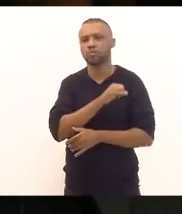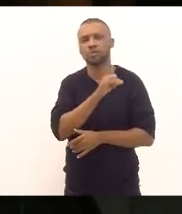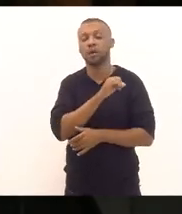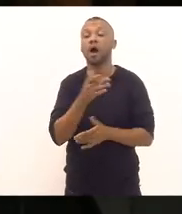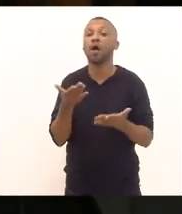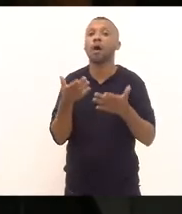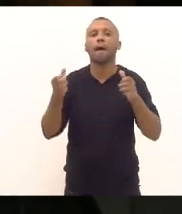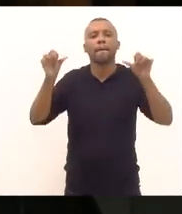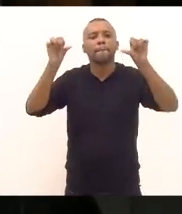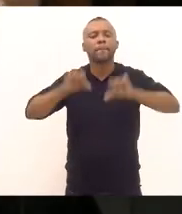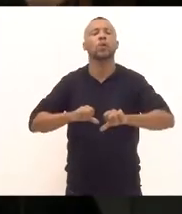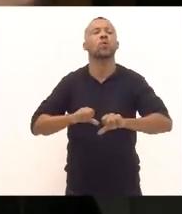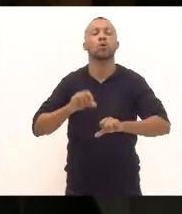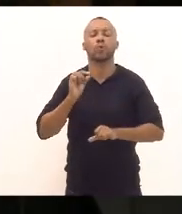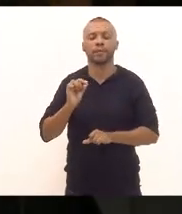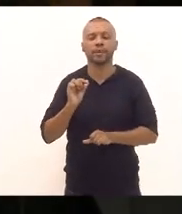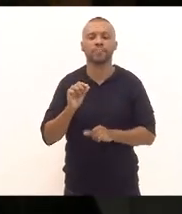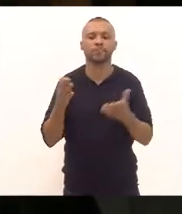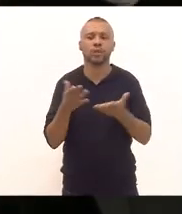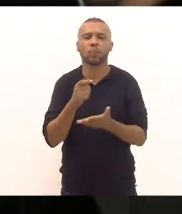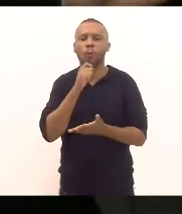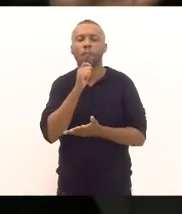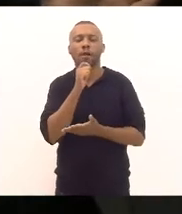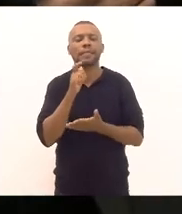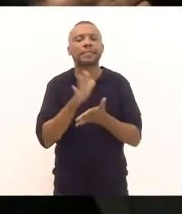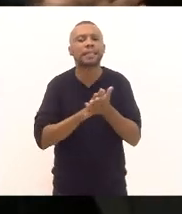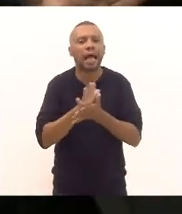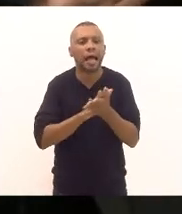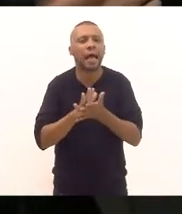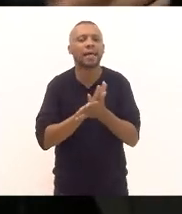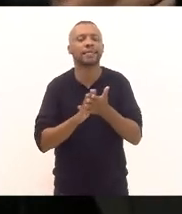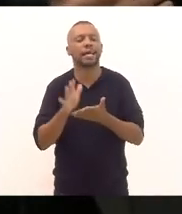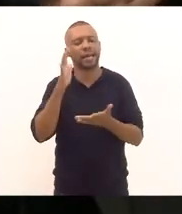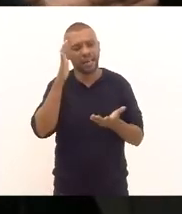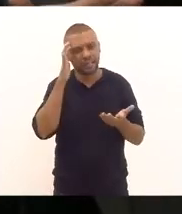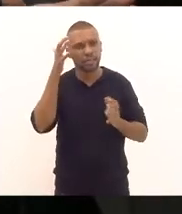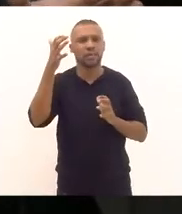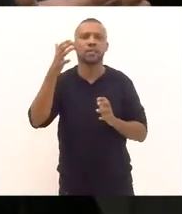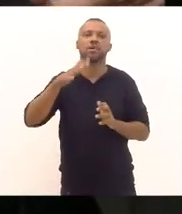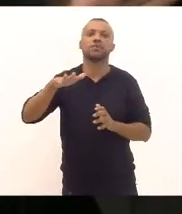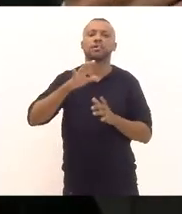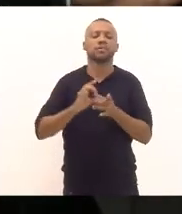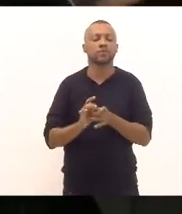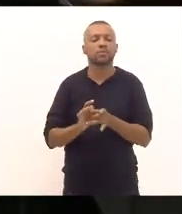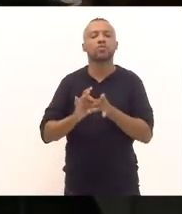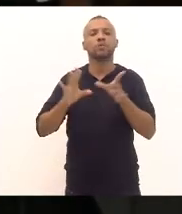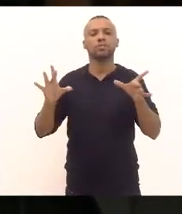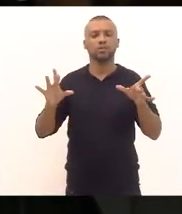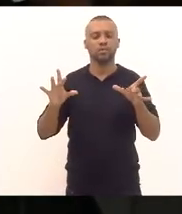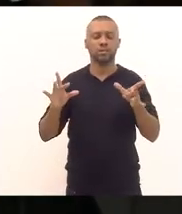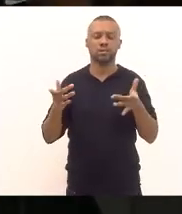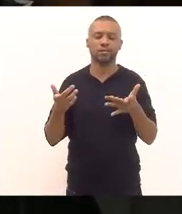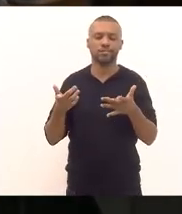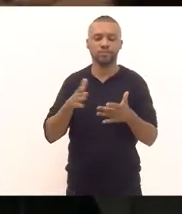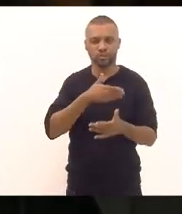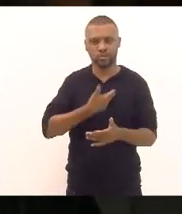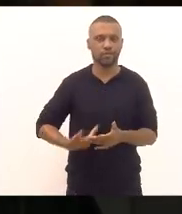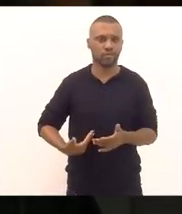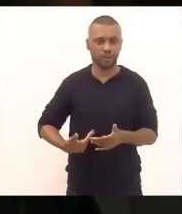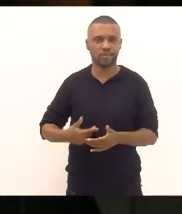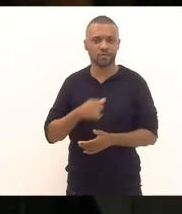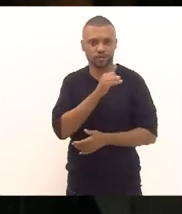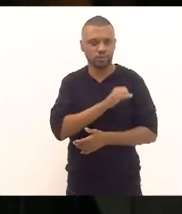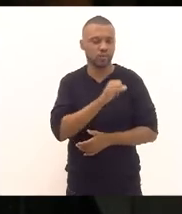Deputado Flávio serafini que agora nem baixo tá mais a decisão autorização do Poder Executivo Estadual